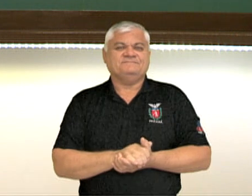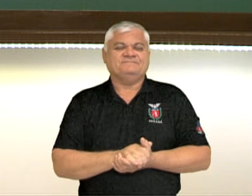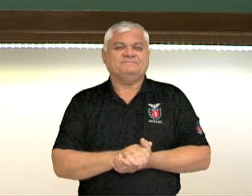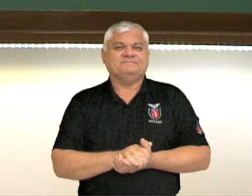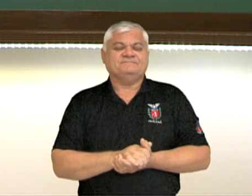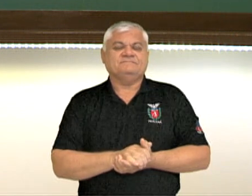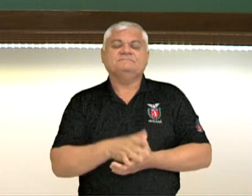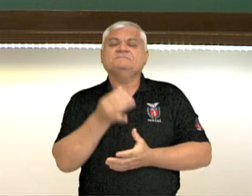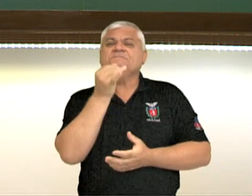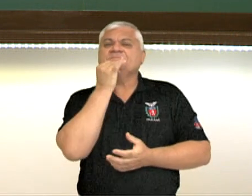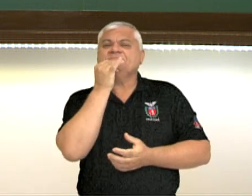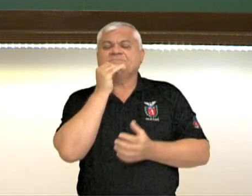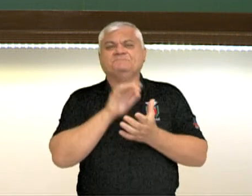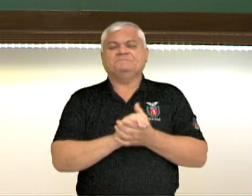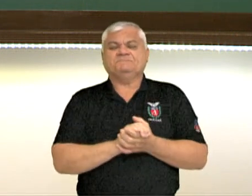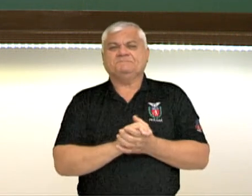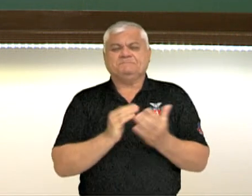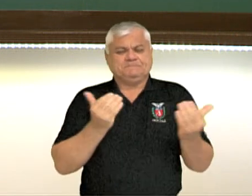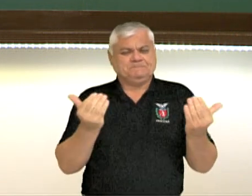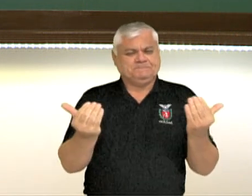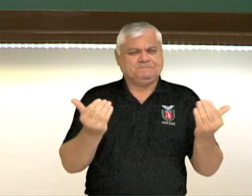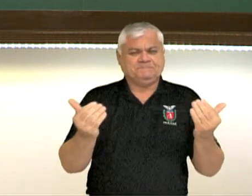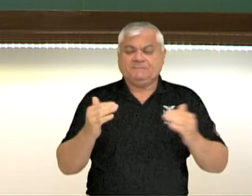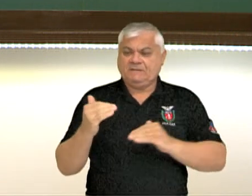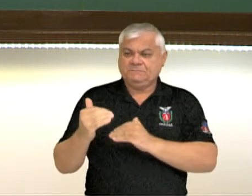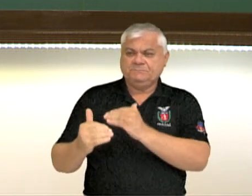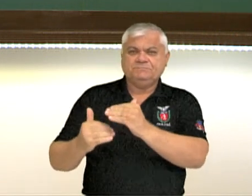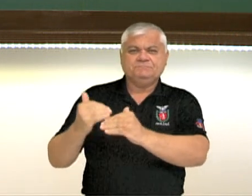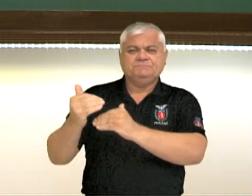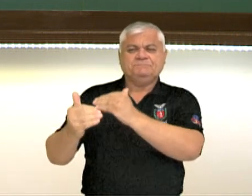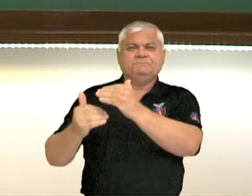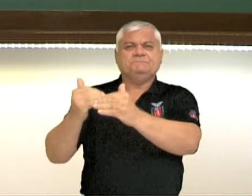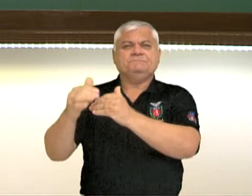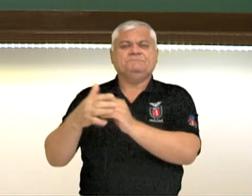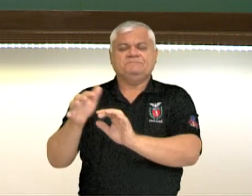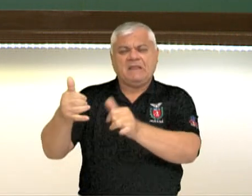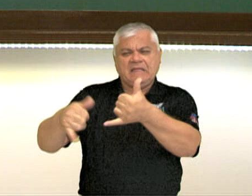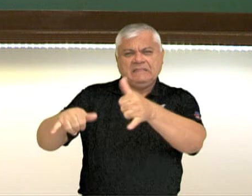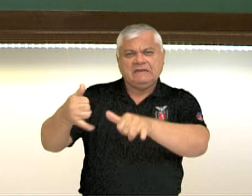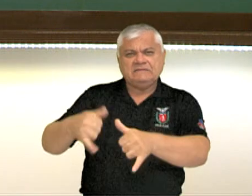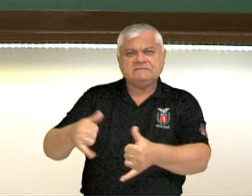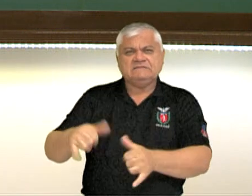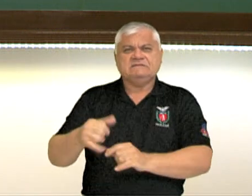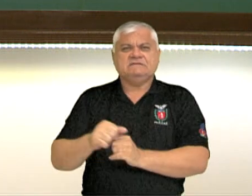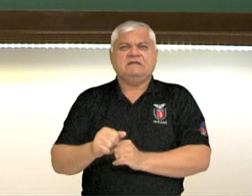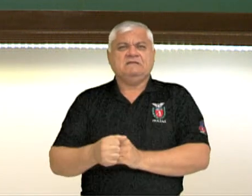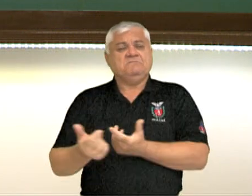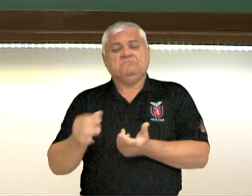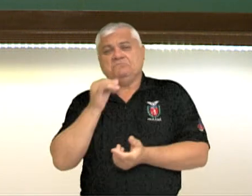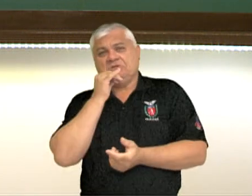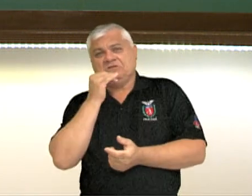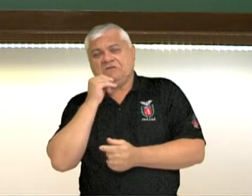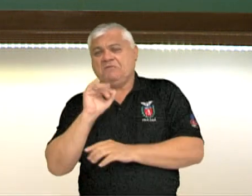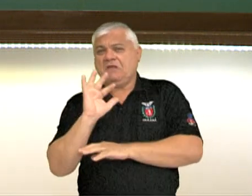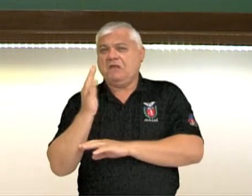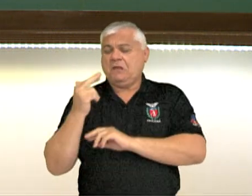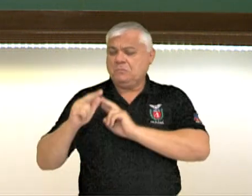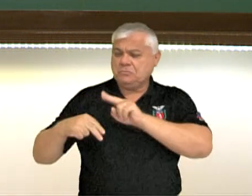Quando a gente avalia o processo evolutivo, a gente faz análise de árvores filogenéticas ou